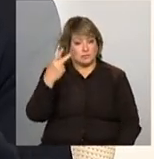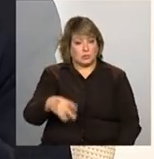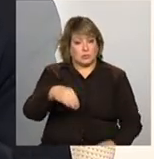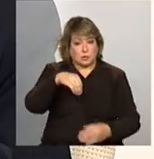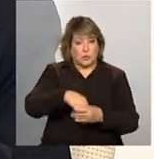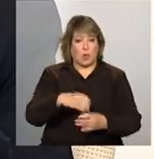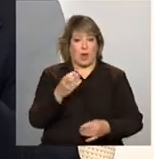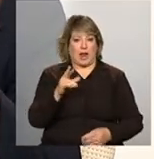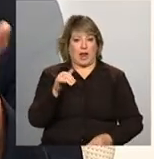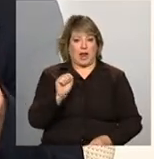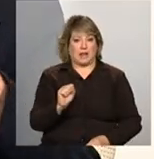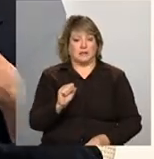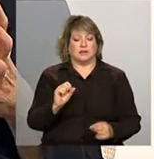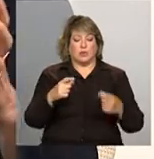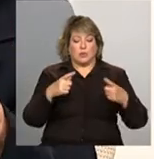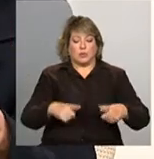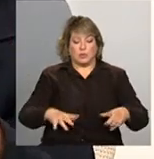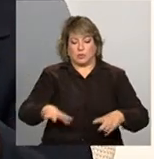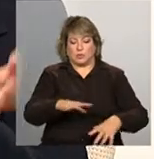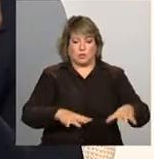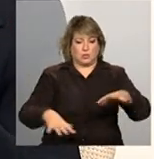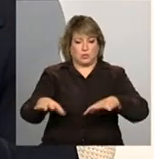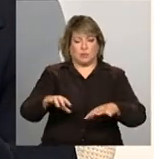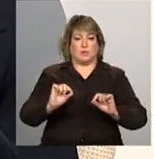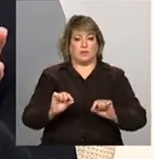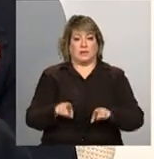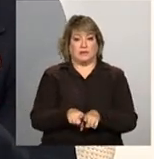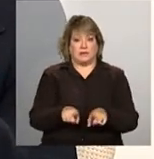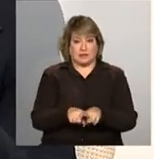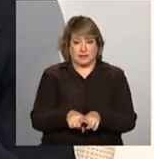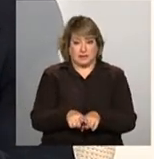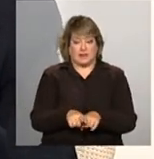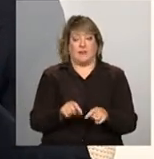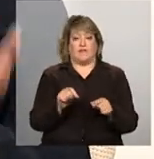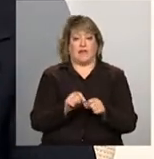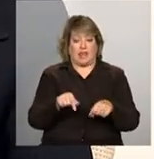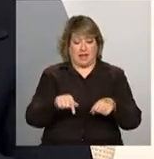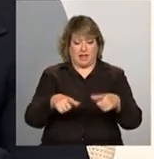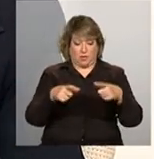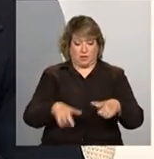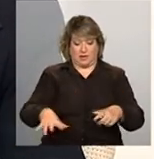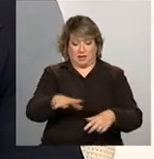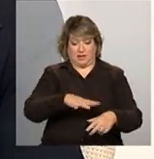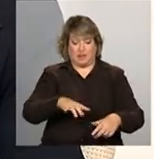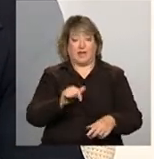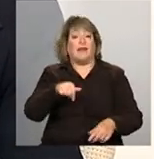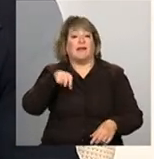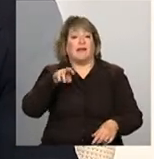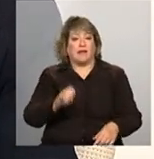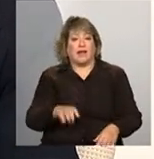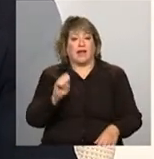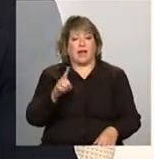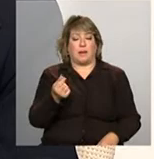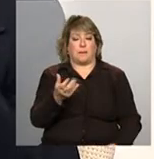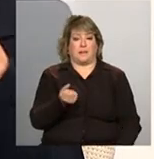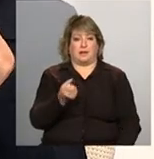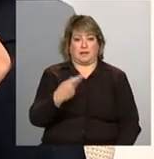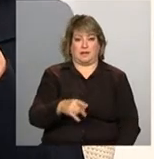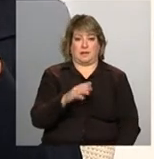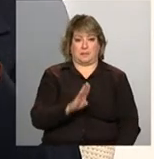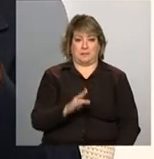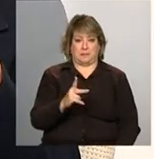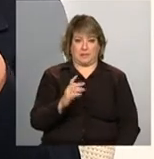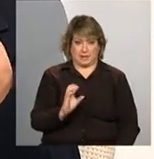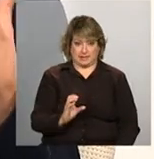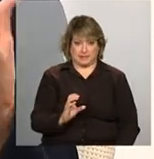fazem a territorialização, ou seja, separando naquele território quem são os beneficiários do BPC, né? Você tinha